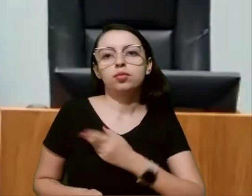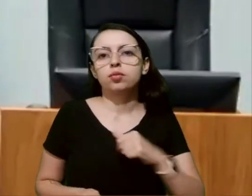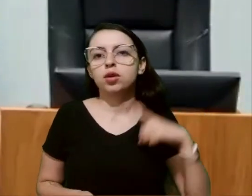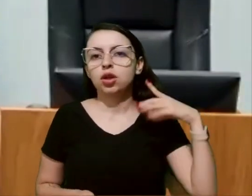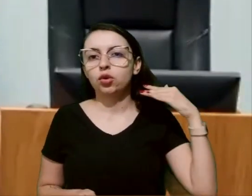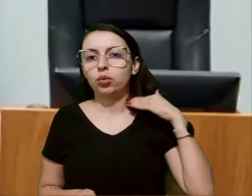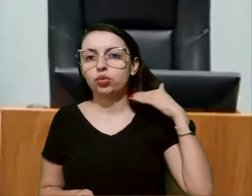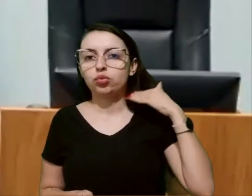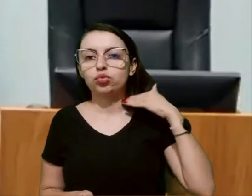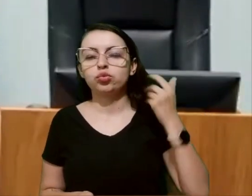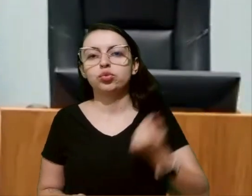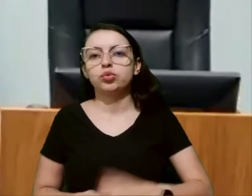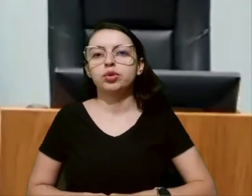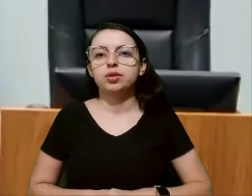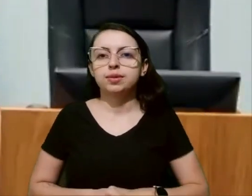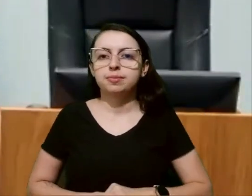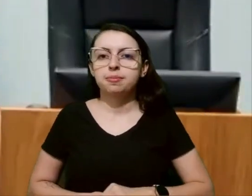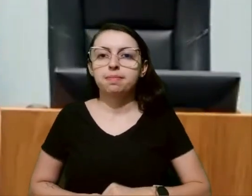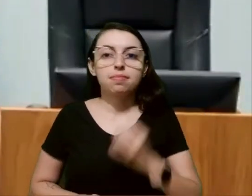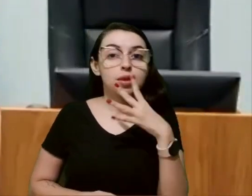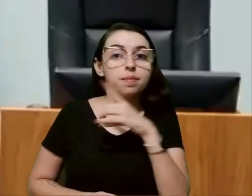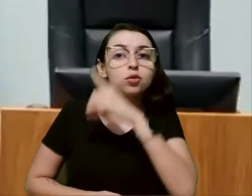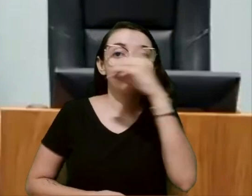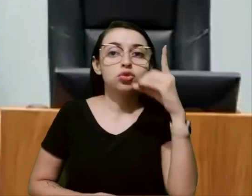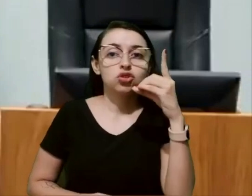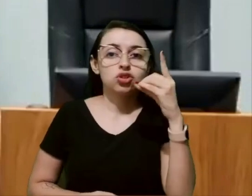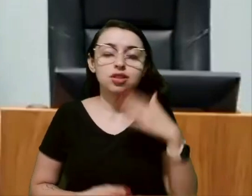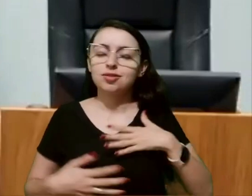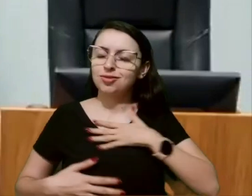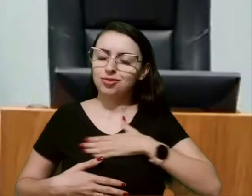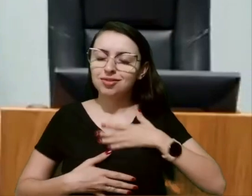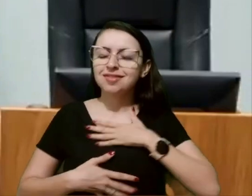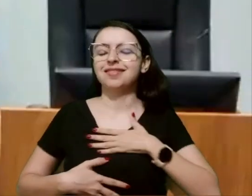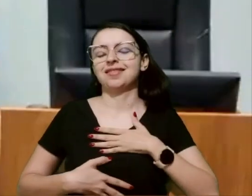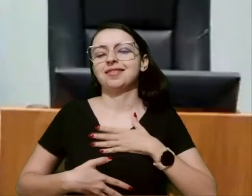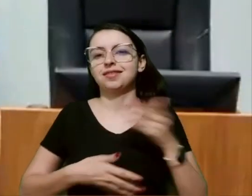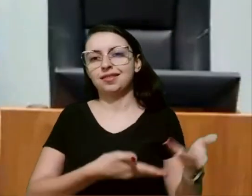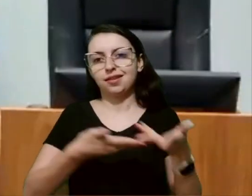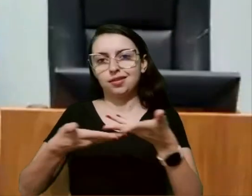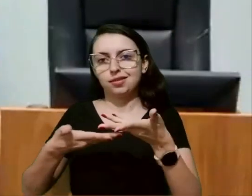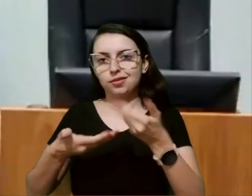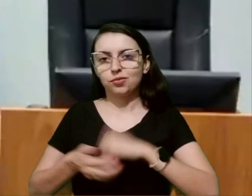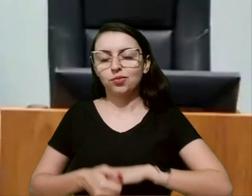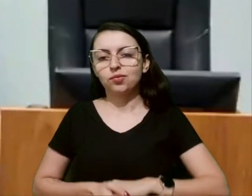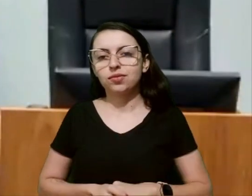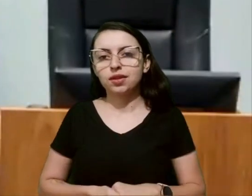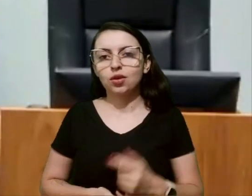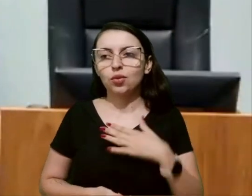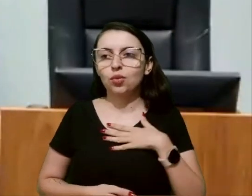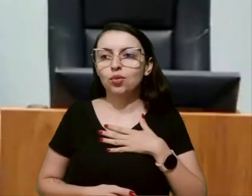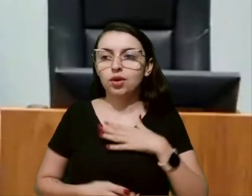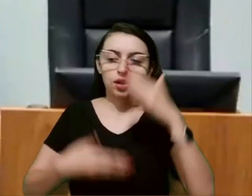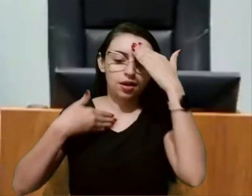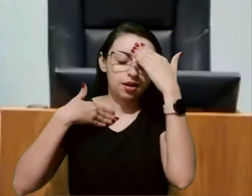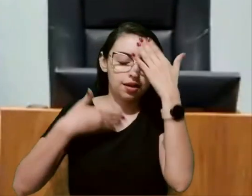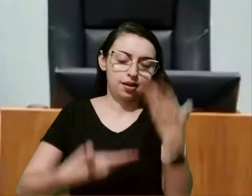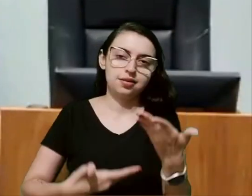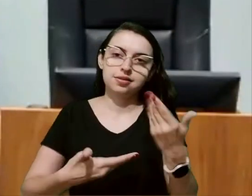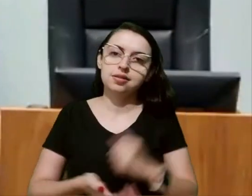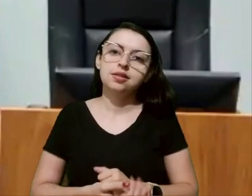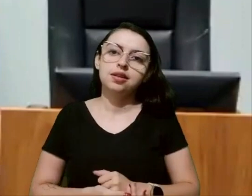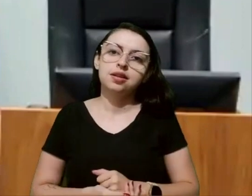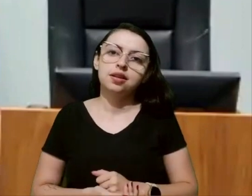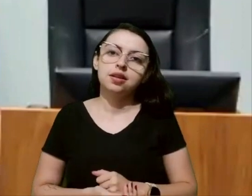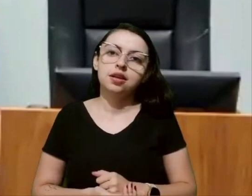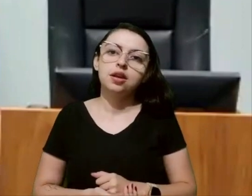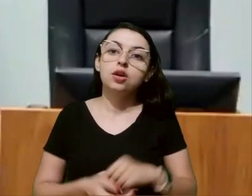Bom dia a todos. Uma satisfação estar aqui essa manhã com vocês. Eu gostaria de agradecer, na